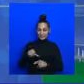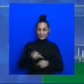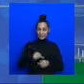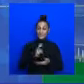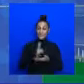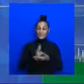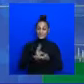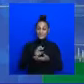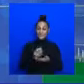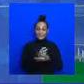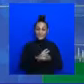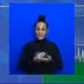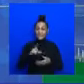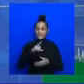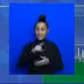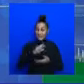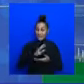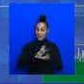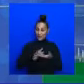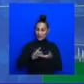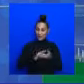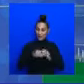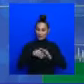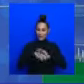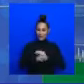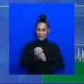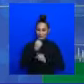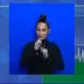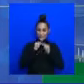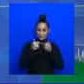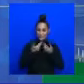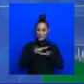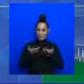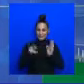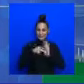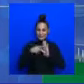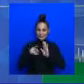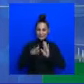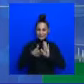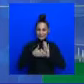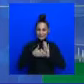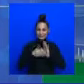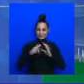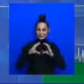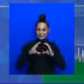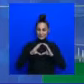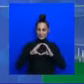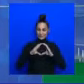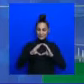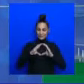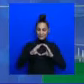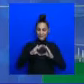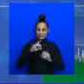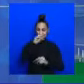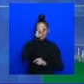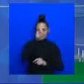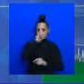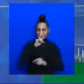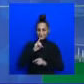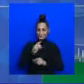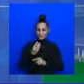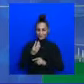na sequência da Quina tem Lotomania boa sorte para você que apostou Bola amarela 42